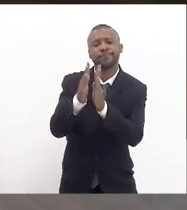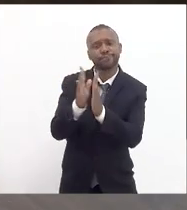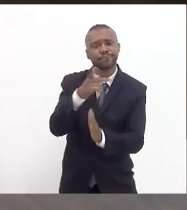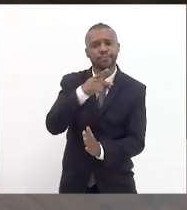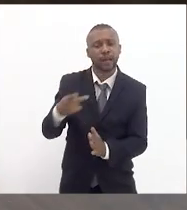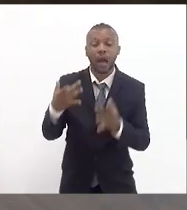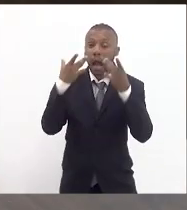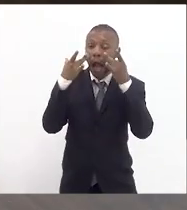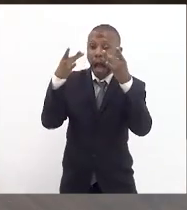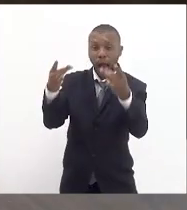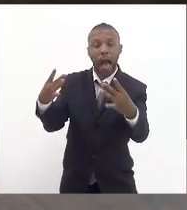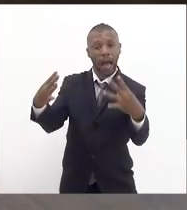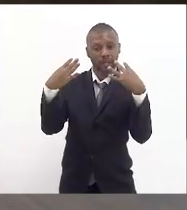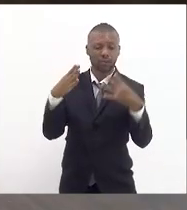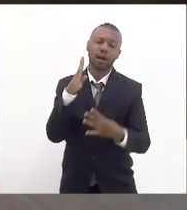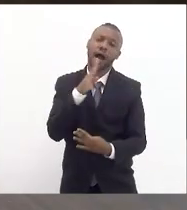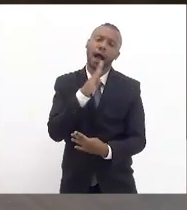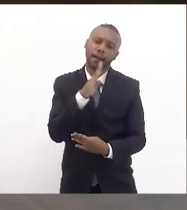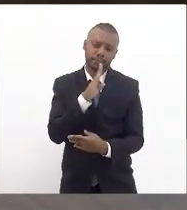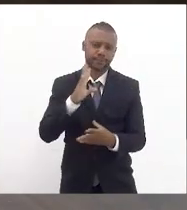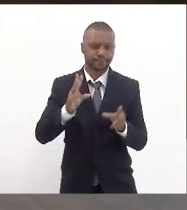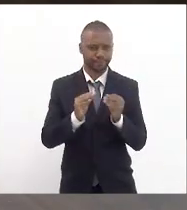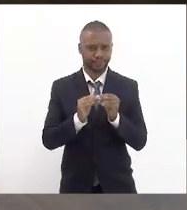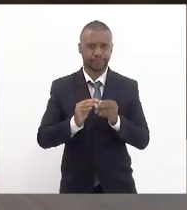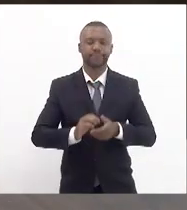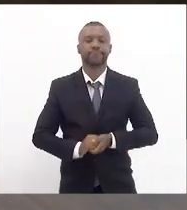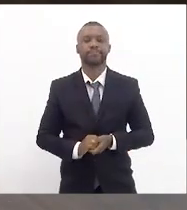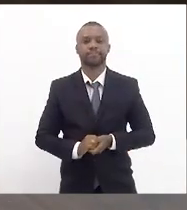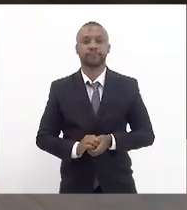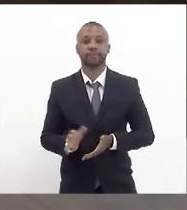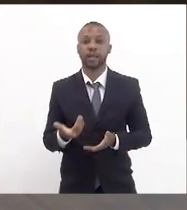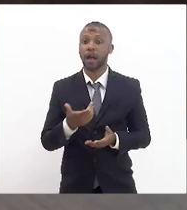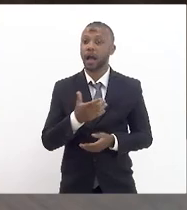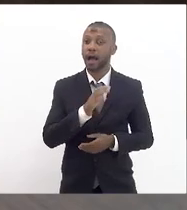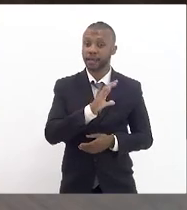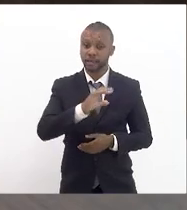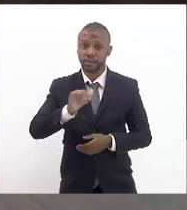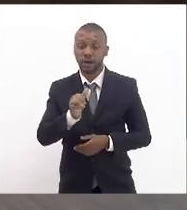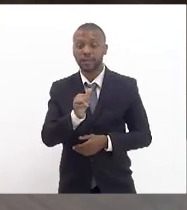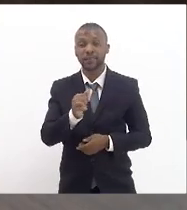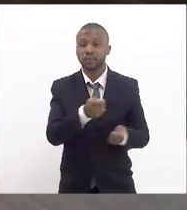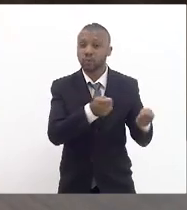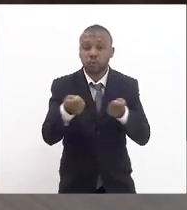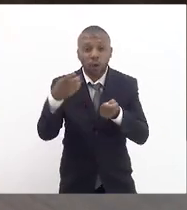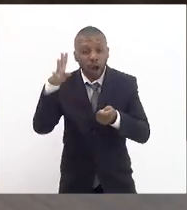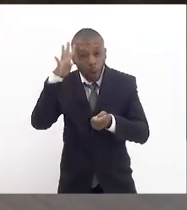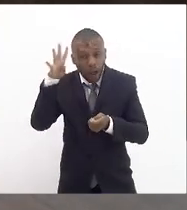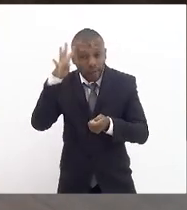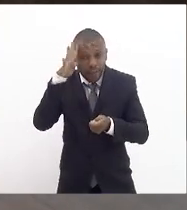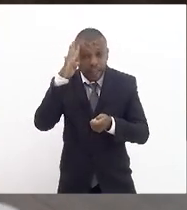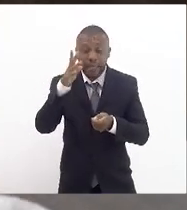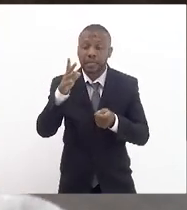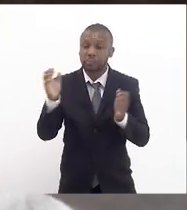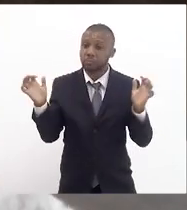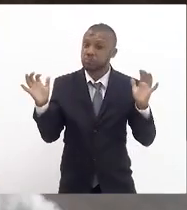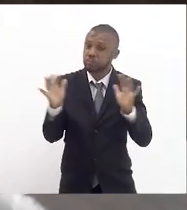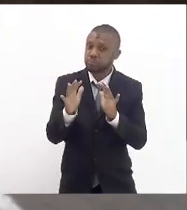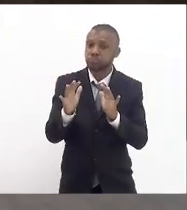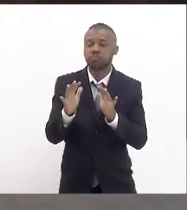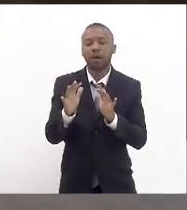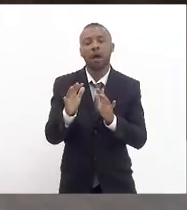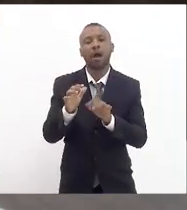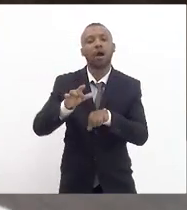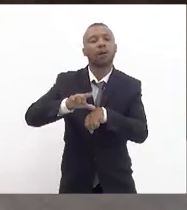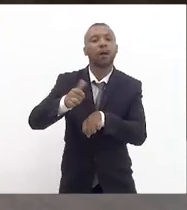atenção rapidamente. A CCJ se reúne toda quarta-feira às 11 da manhã, senhor presidente.